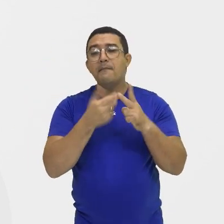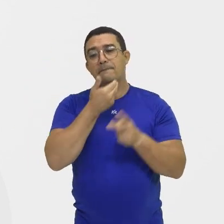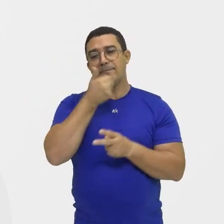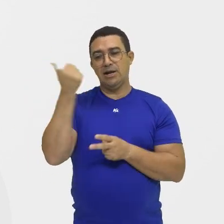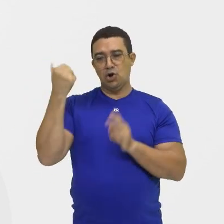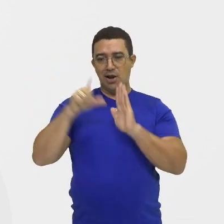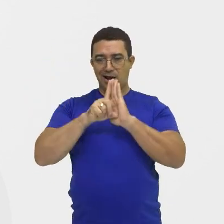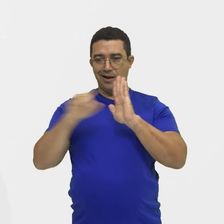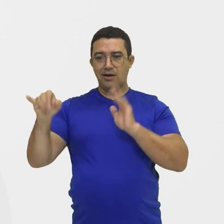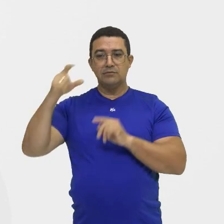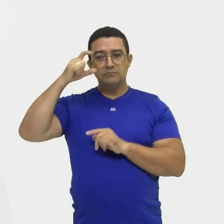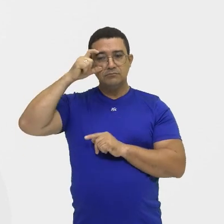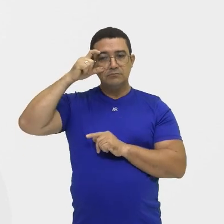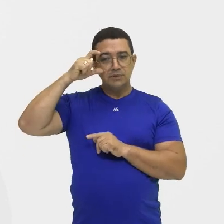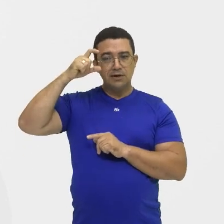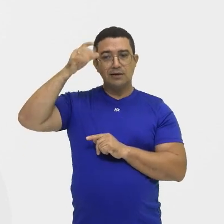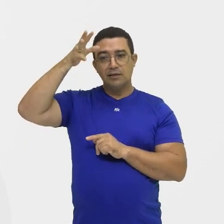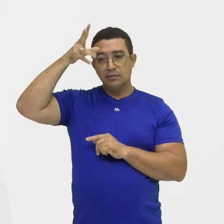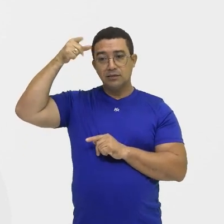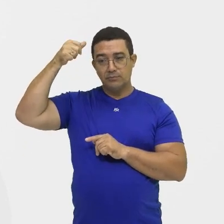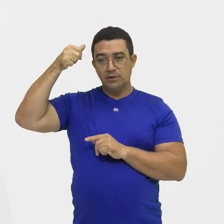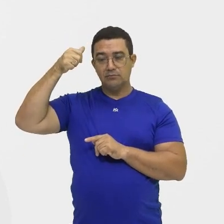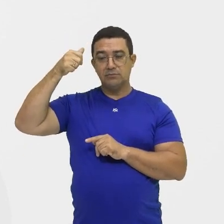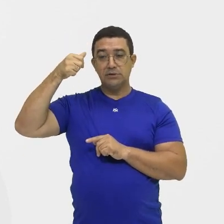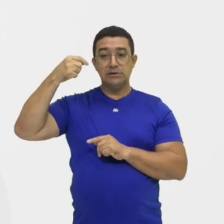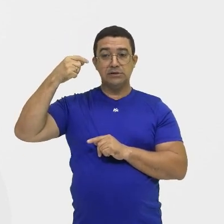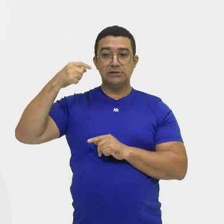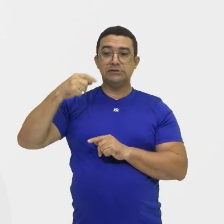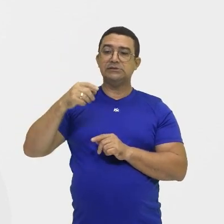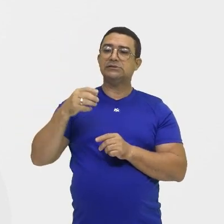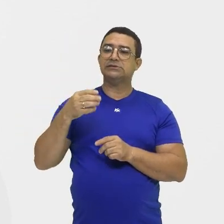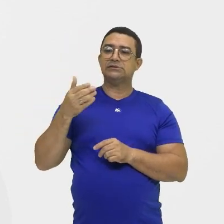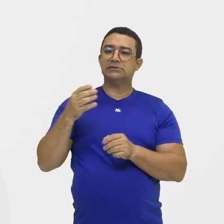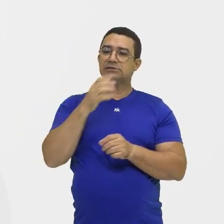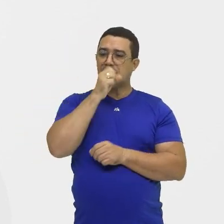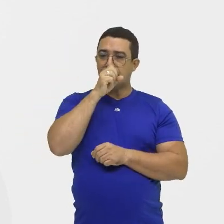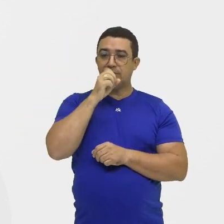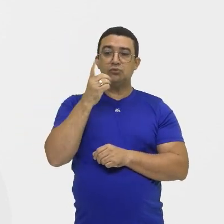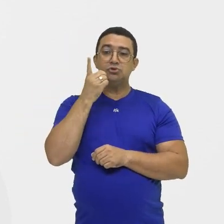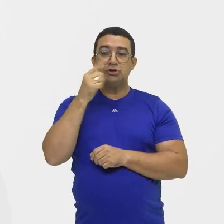Penha, que completou 15 anos neste sábado, dia 7, mas foi